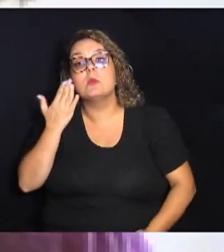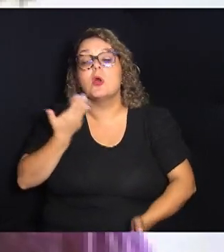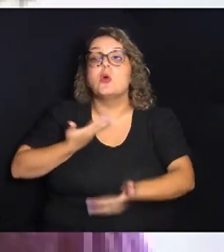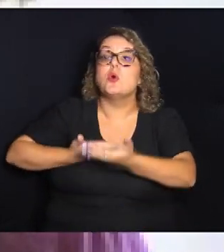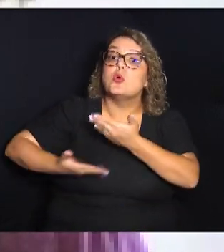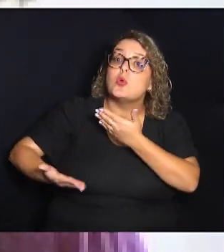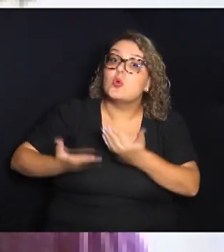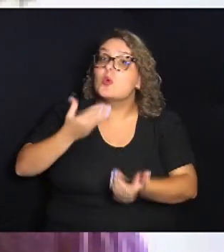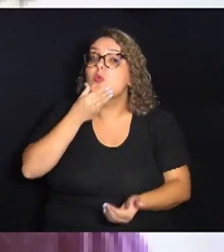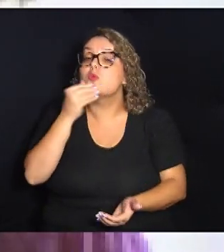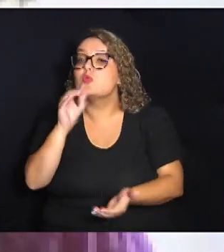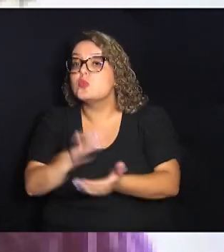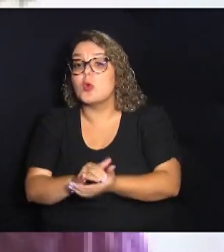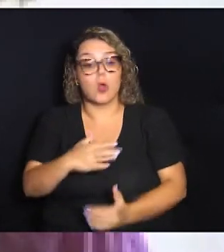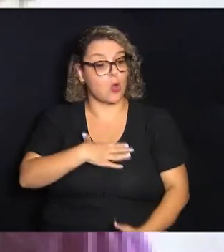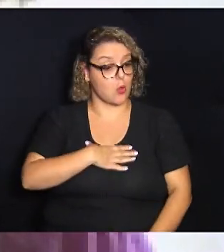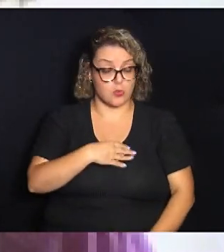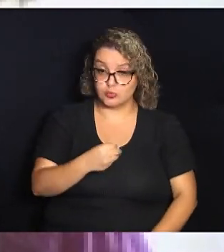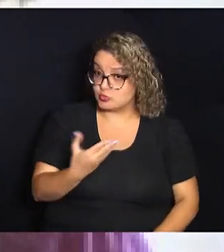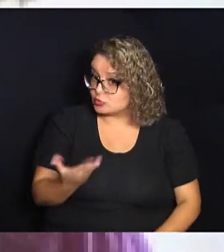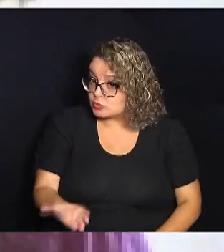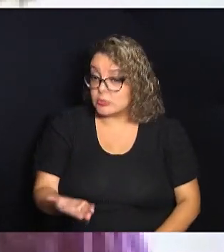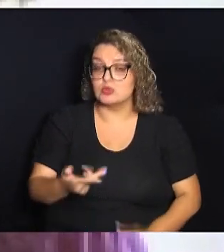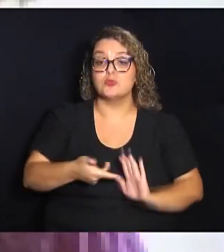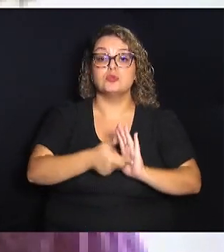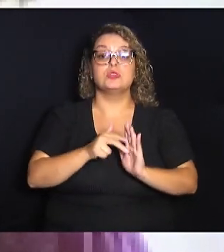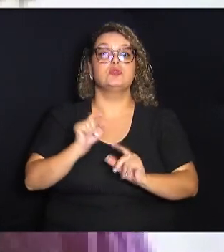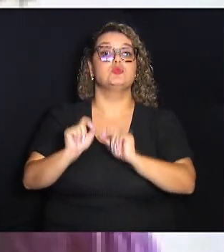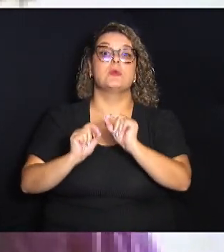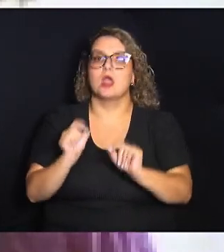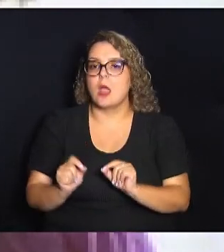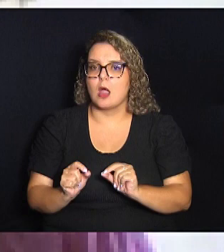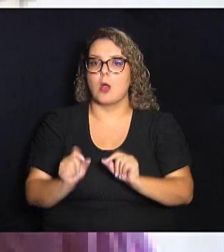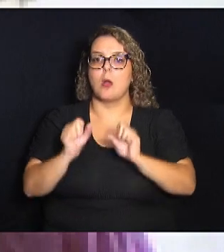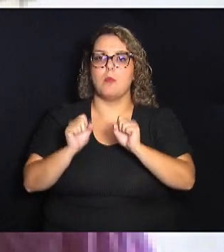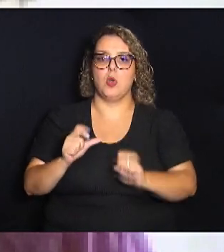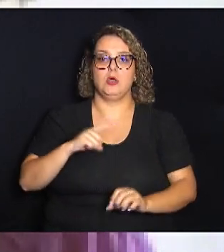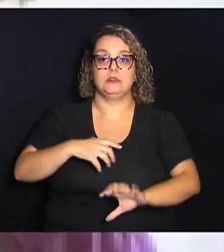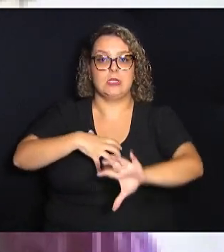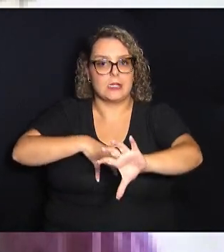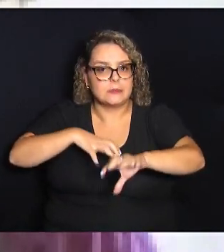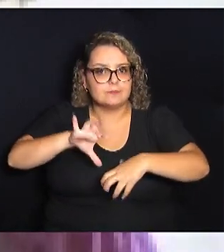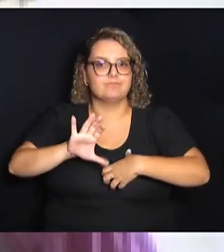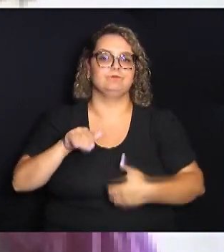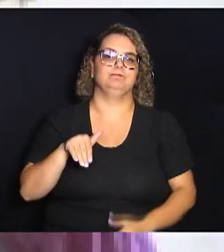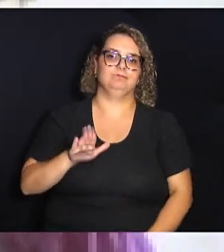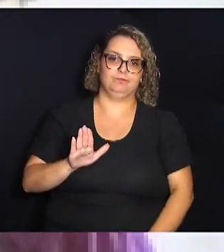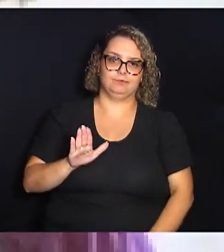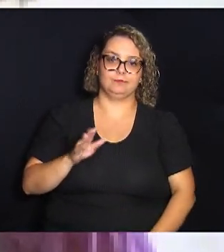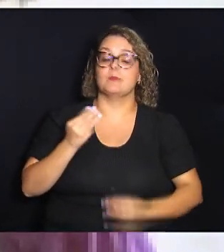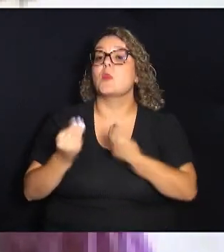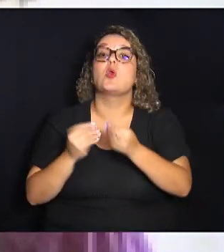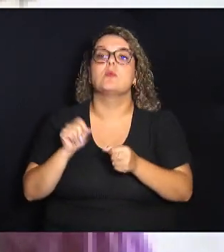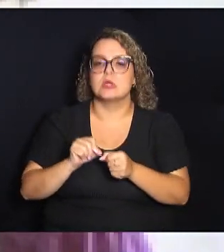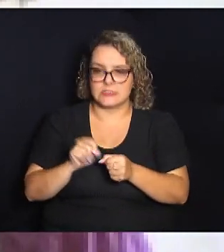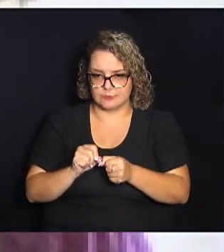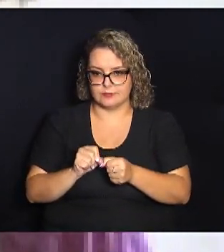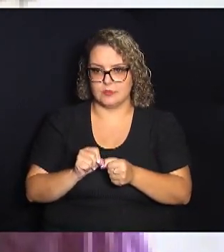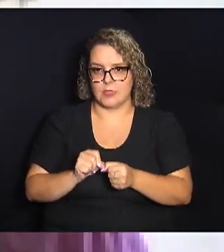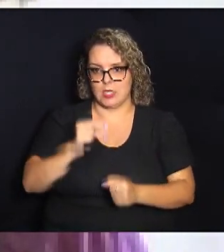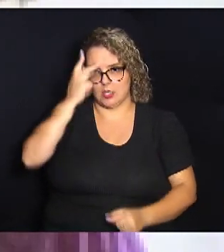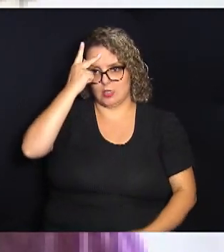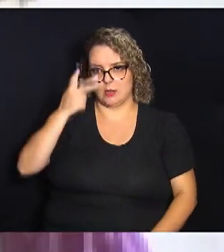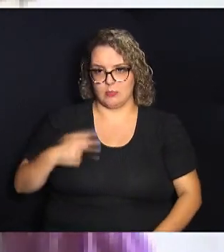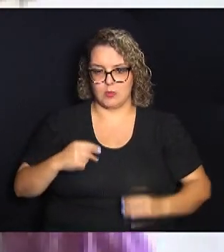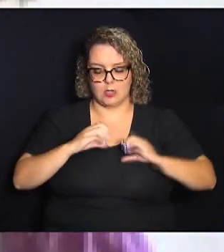com o marido, com os filhos, no sentido de que eles possam ter mais empatia. E como é que tem que fazer? Tem que partir da gente abrir